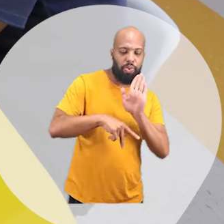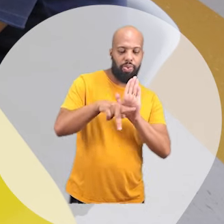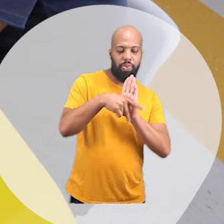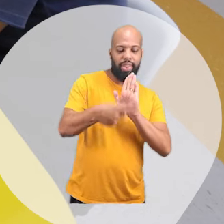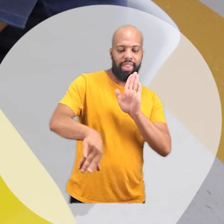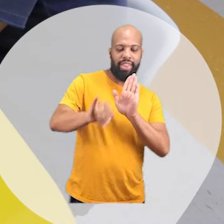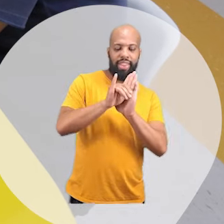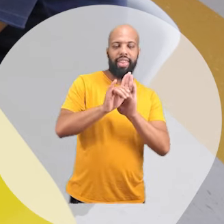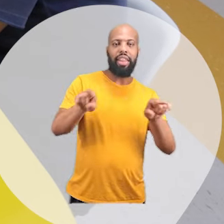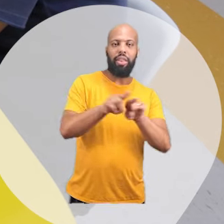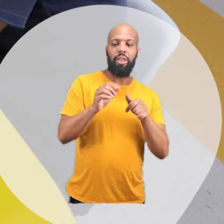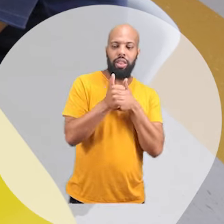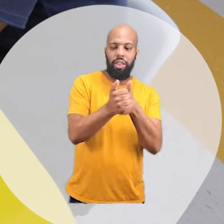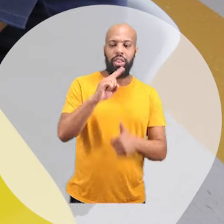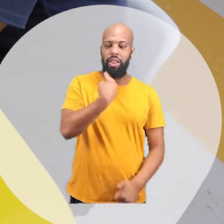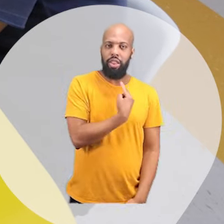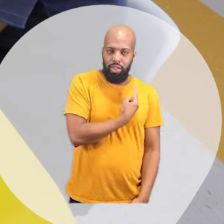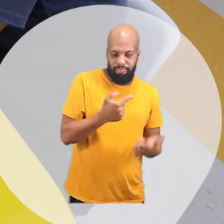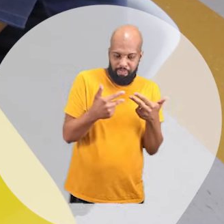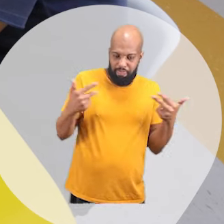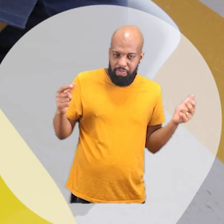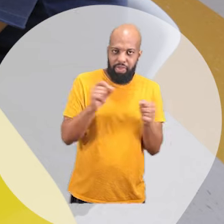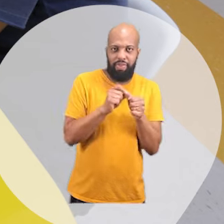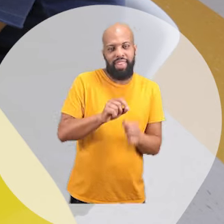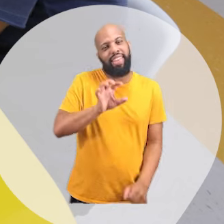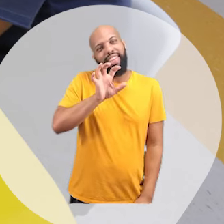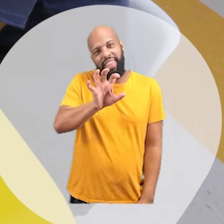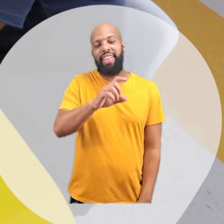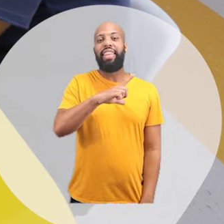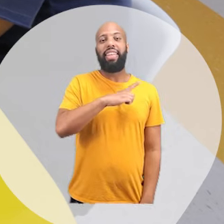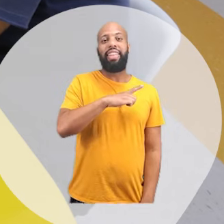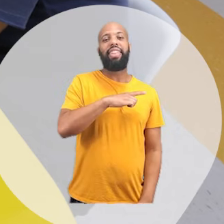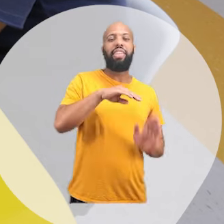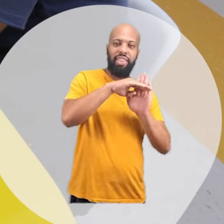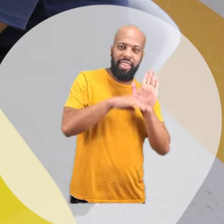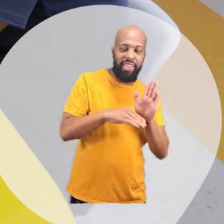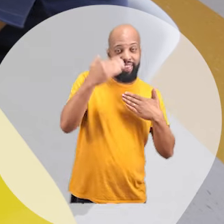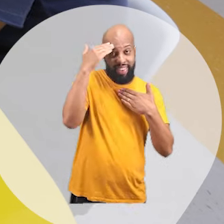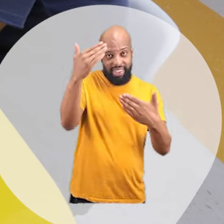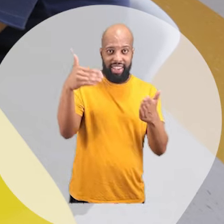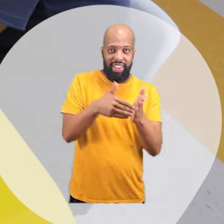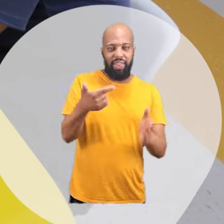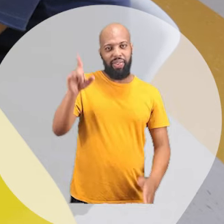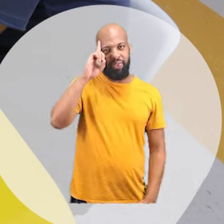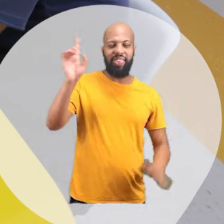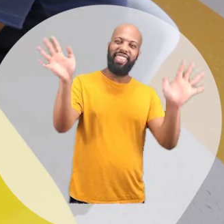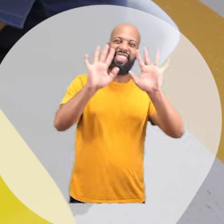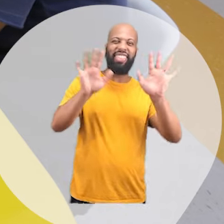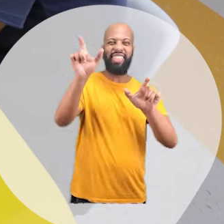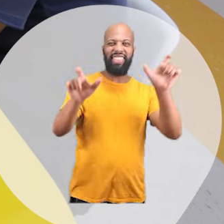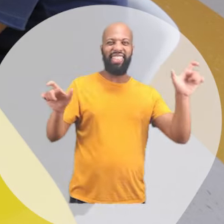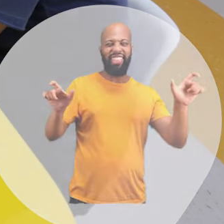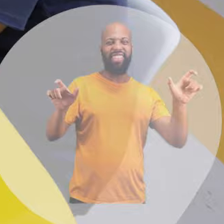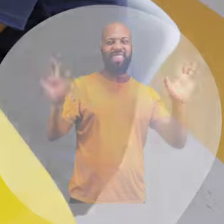identidade e também acompanhando os nossos coys e é isso temos um programa muito obrigada e até mais tchau tchau